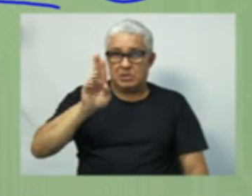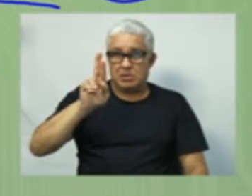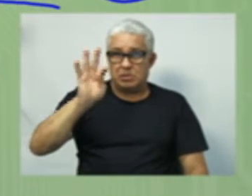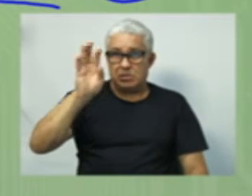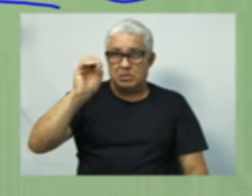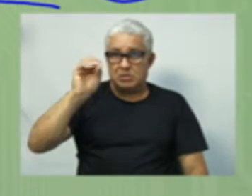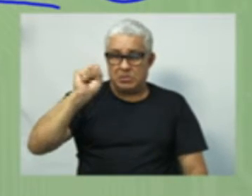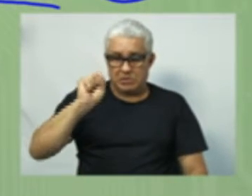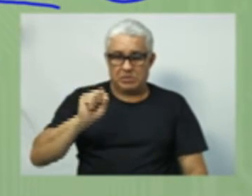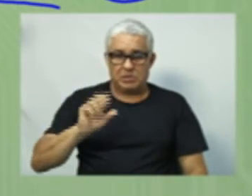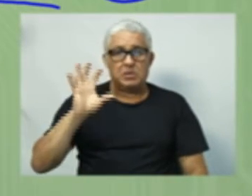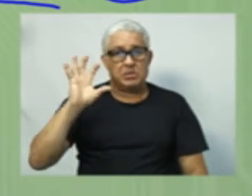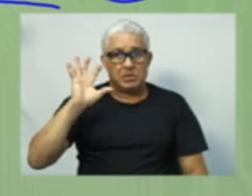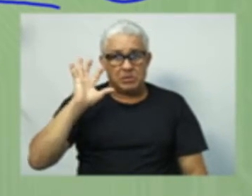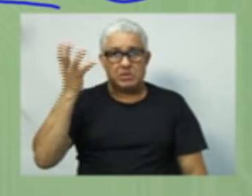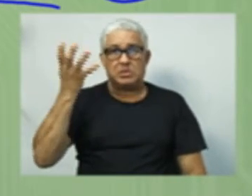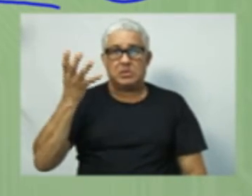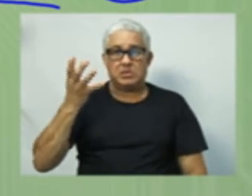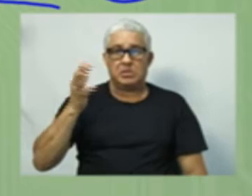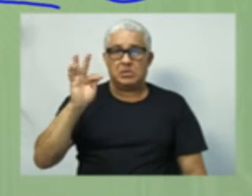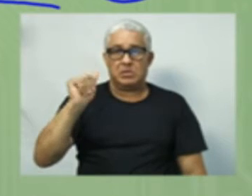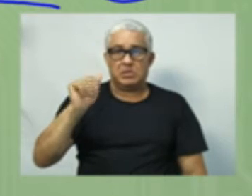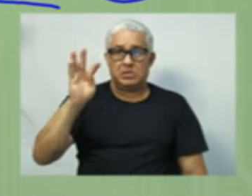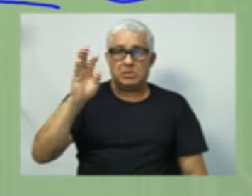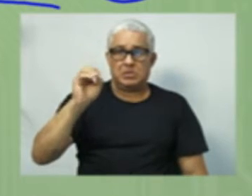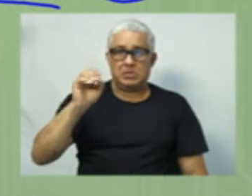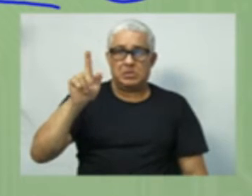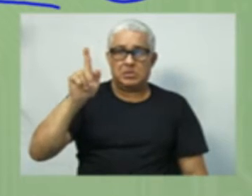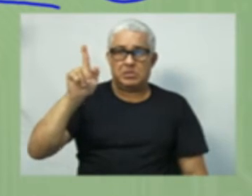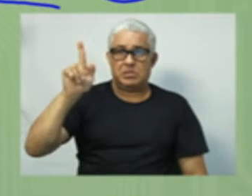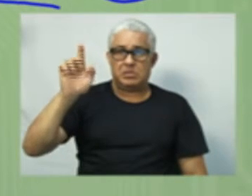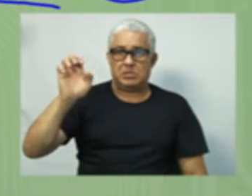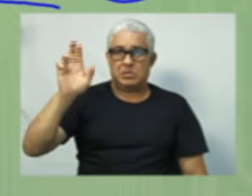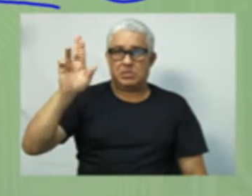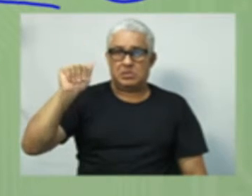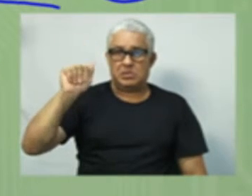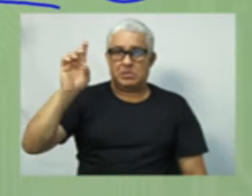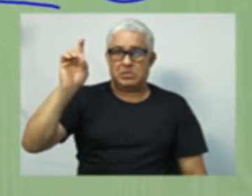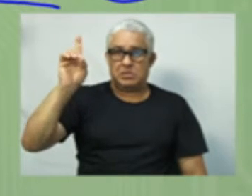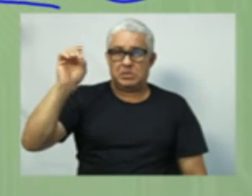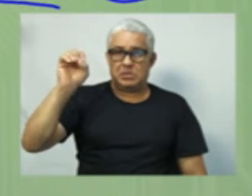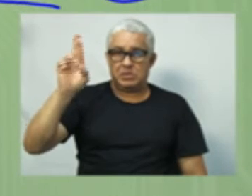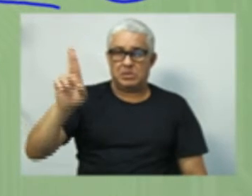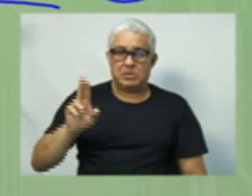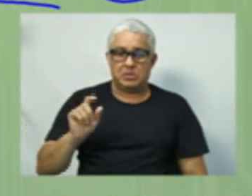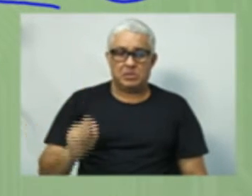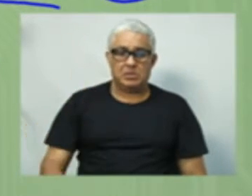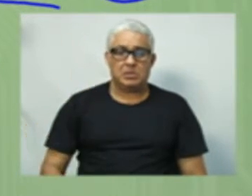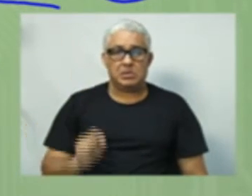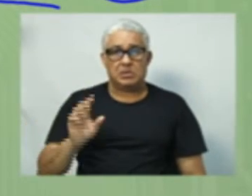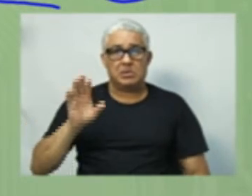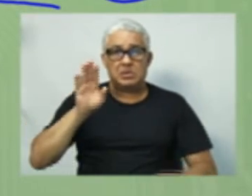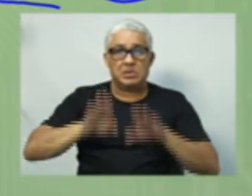quando acontece o fato gerador, vem a incidência do tributo, que vai depender do